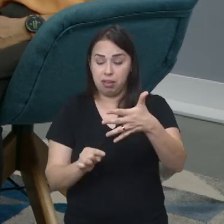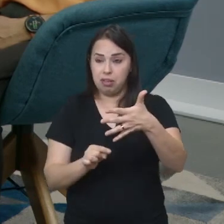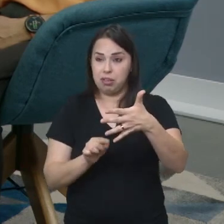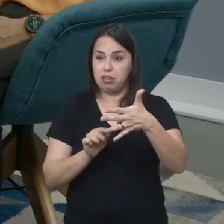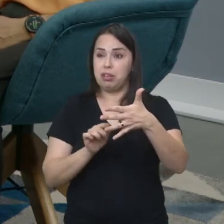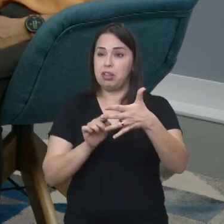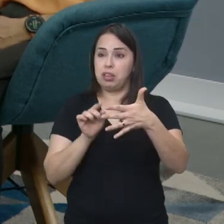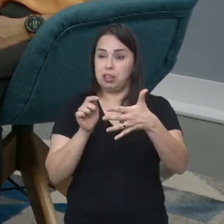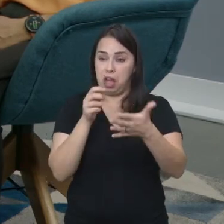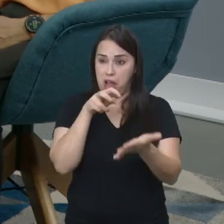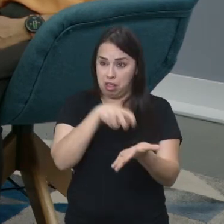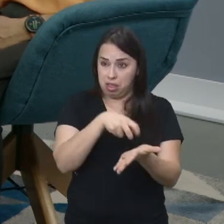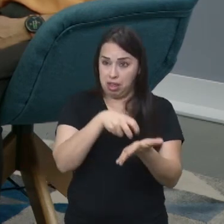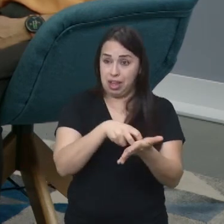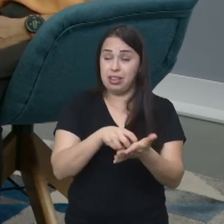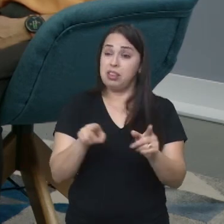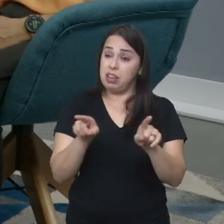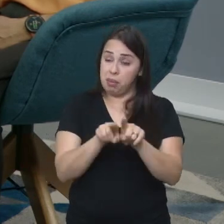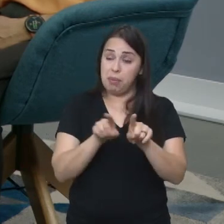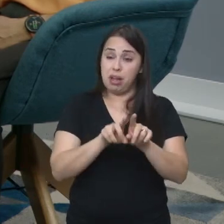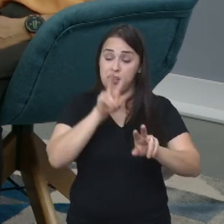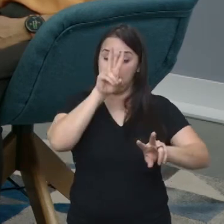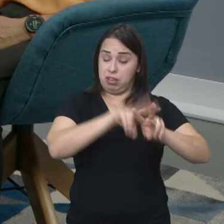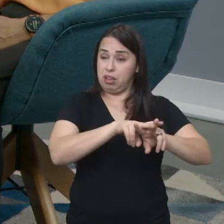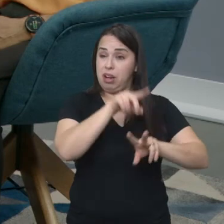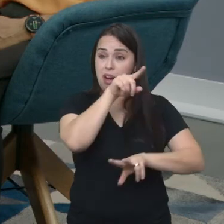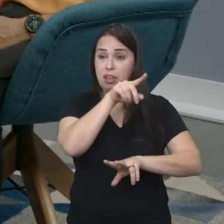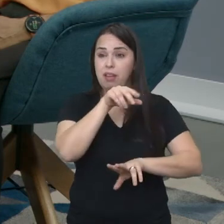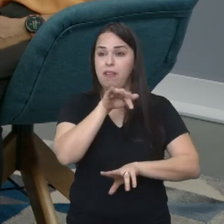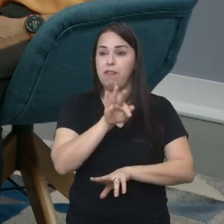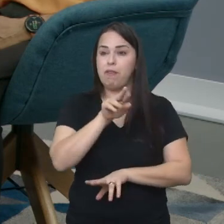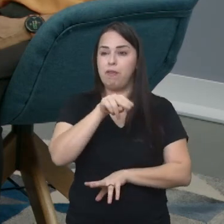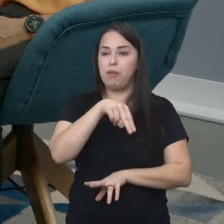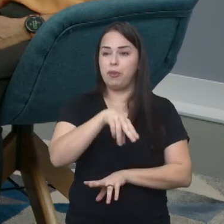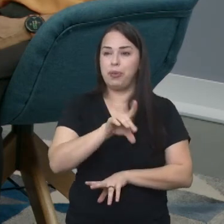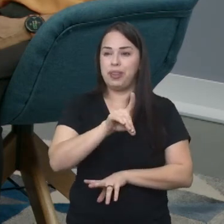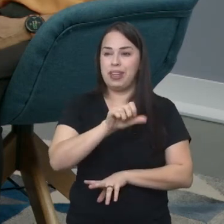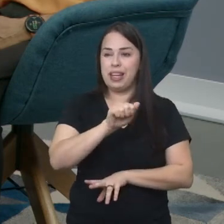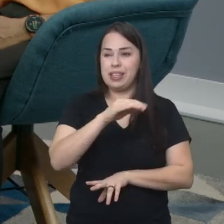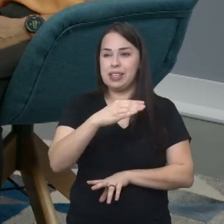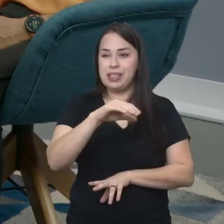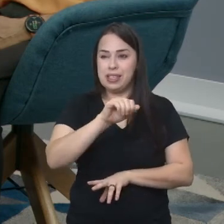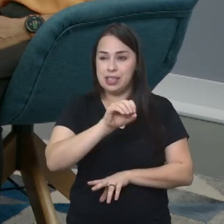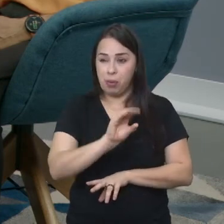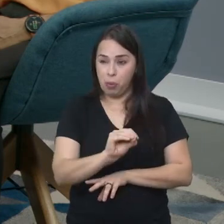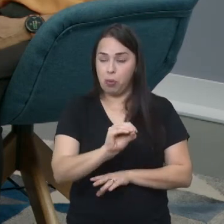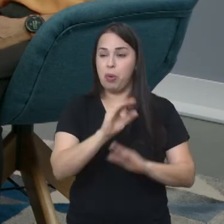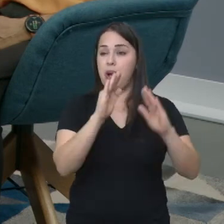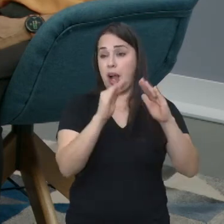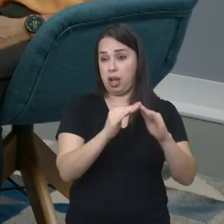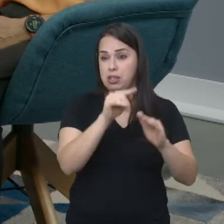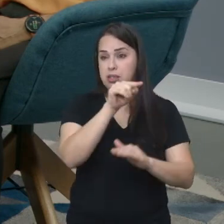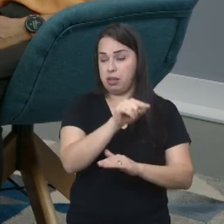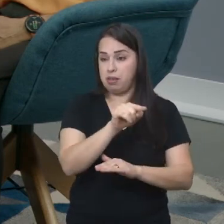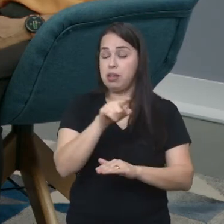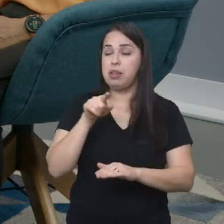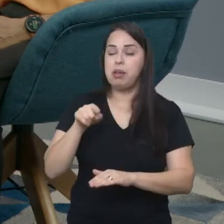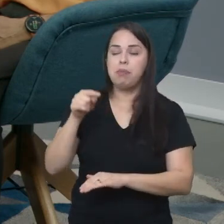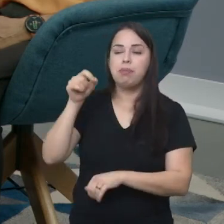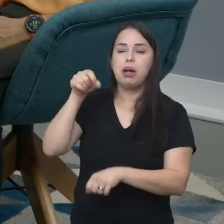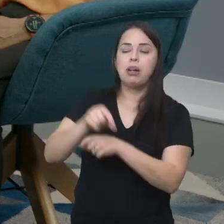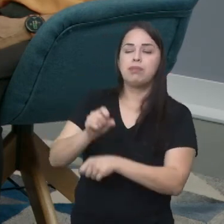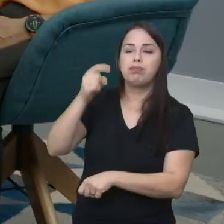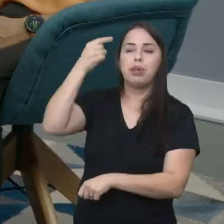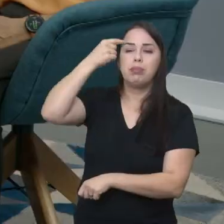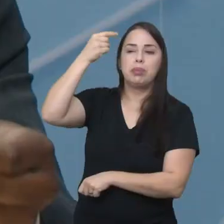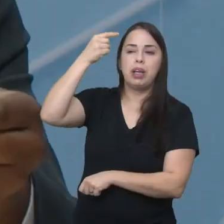de liberdade na Fundação Casa. Então, se você parar para pensar, o adolescente, ele não é o promotor de toda essa violência que a